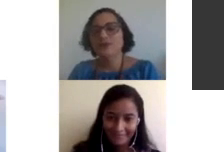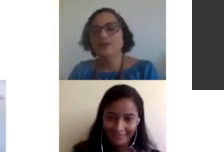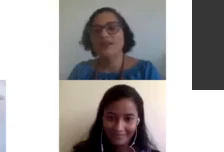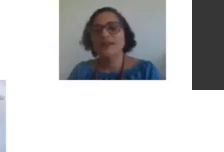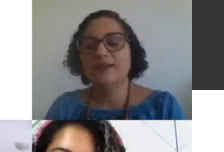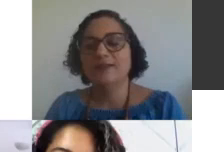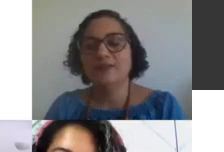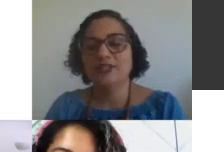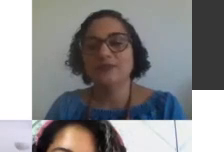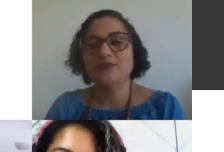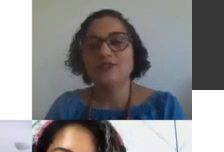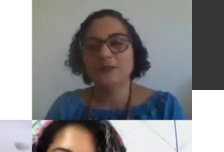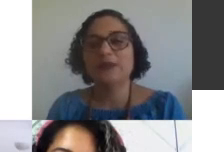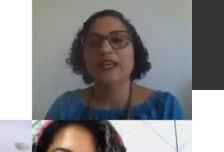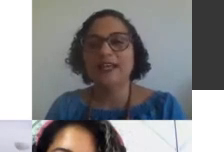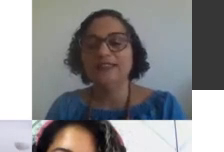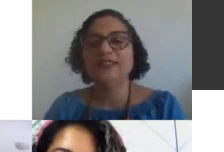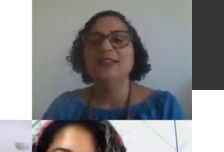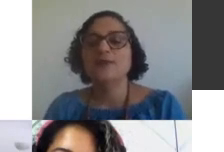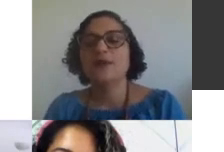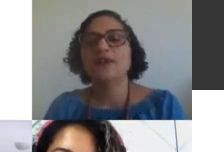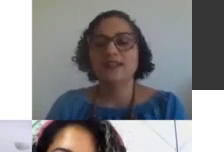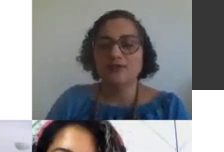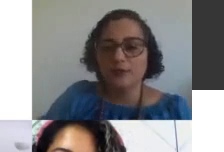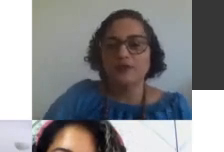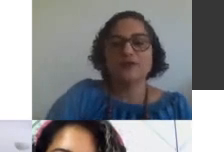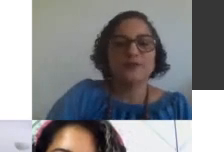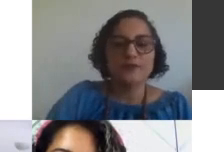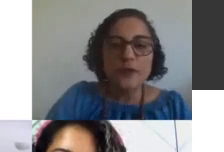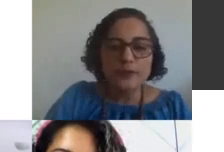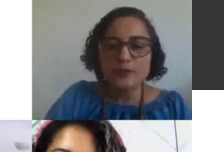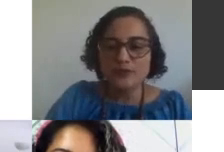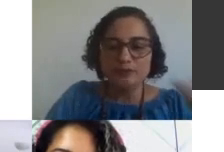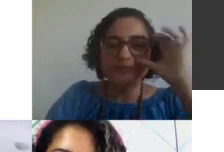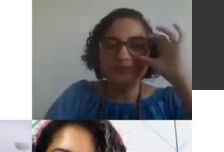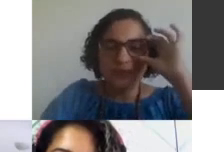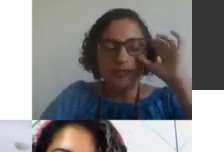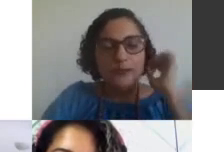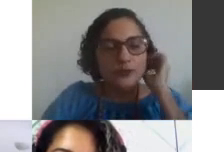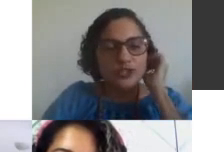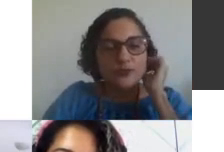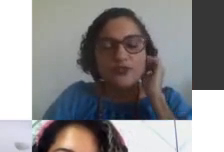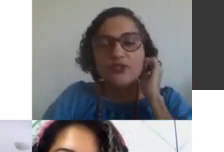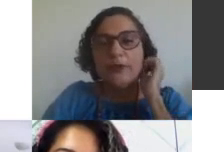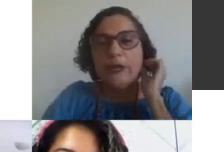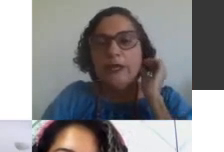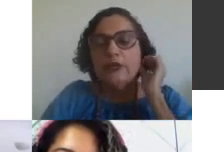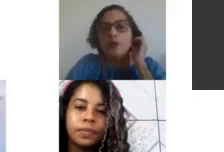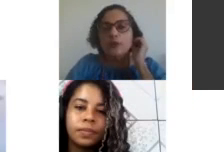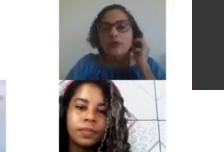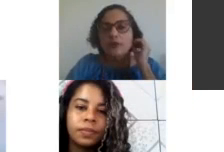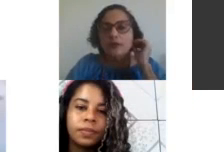do projeto multidisciplinar, né, sob a coordenação do professor Romilson. Projeto